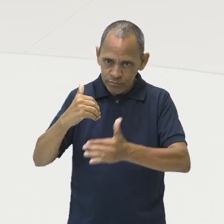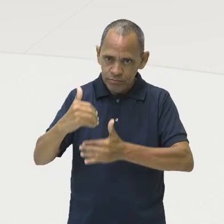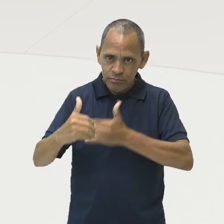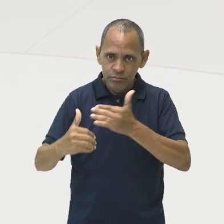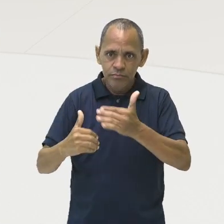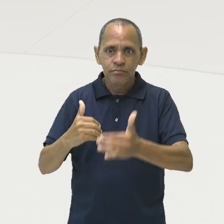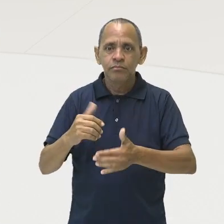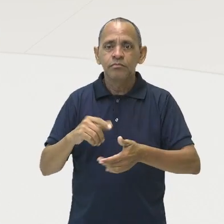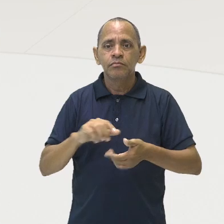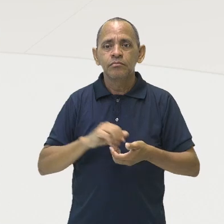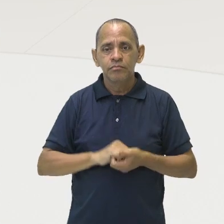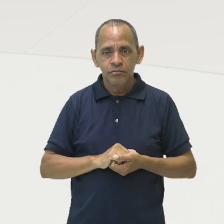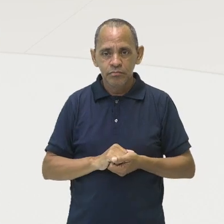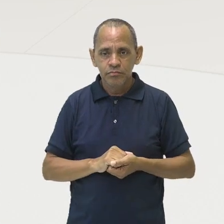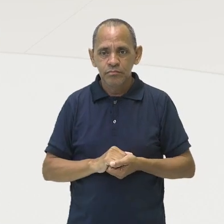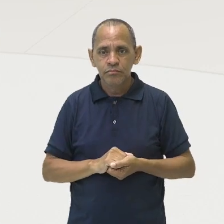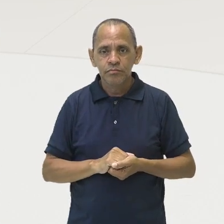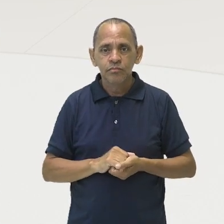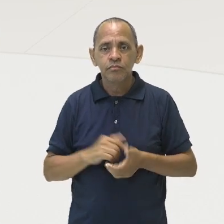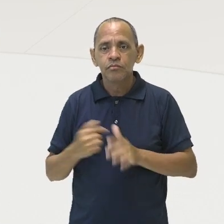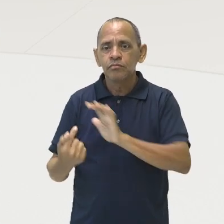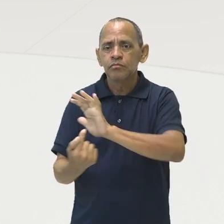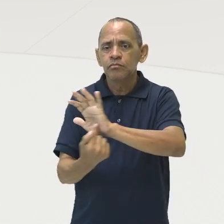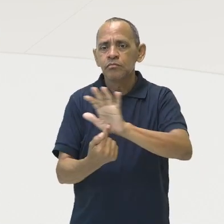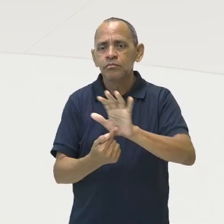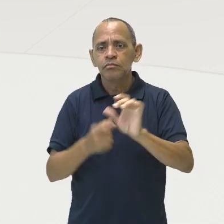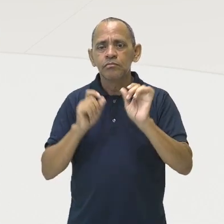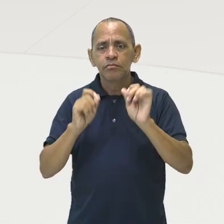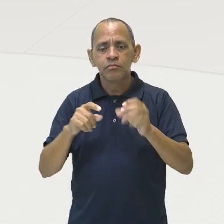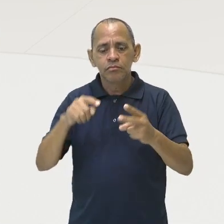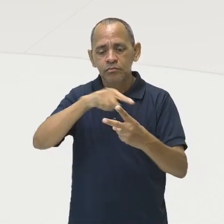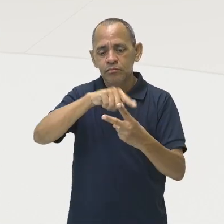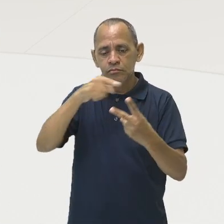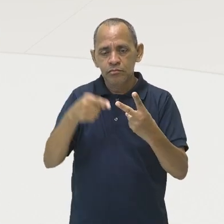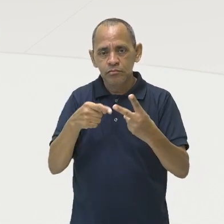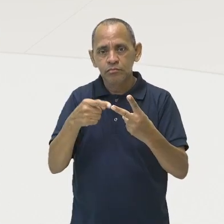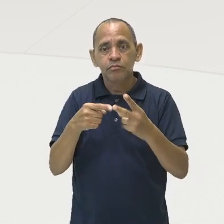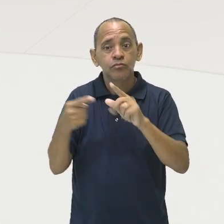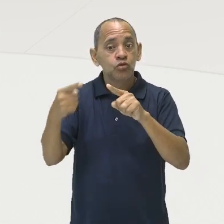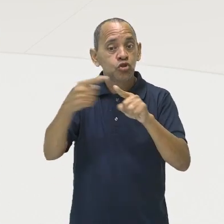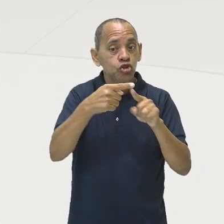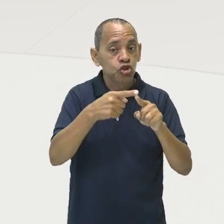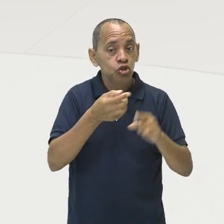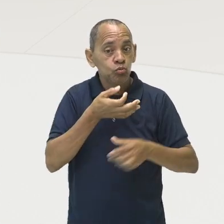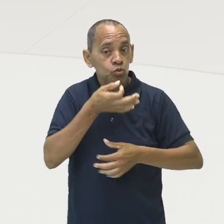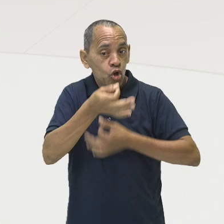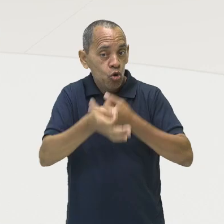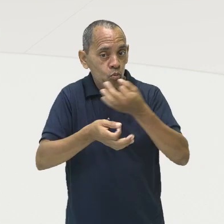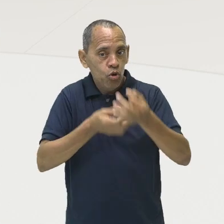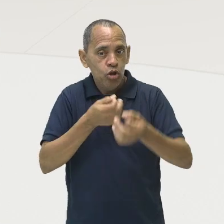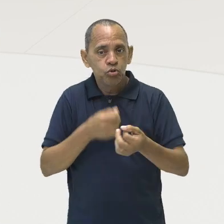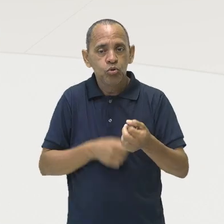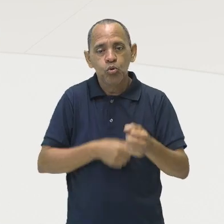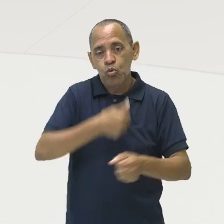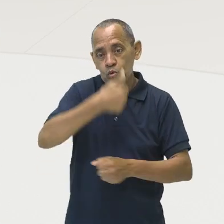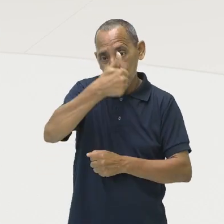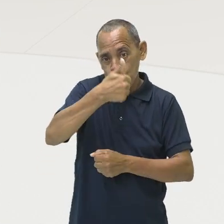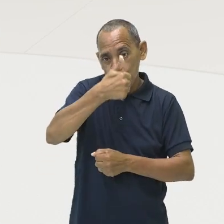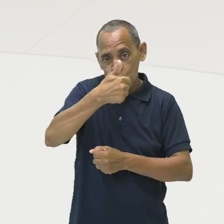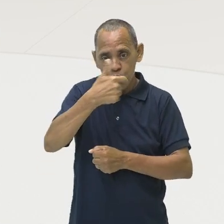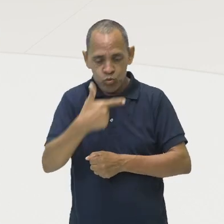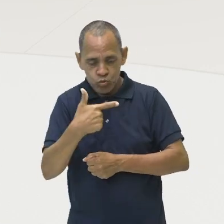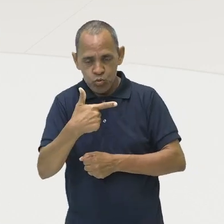Esse desenvolvimento, ele vai trazer dois argumentos, tá bom? Argumento 1 e argumento